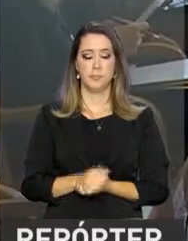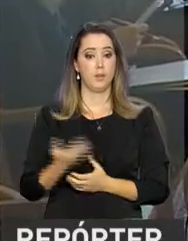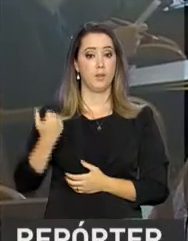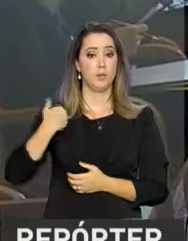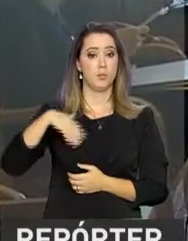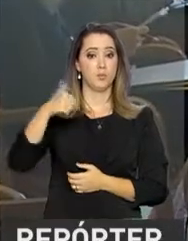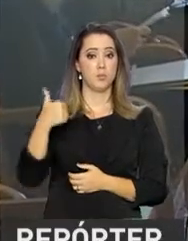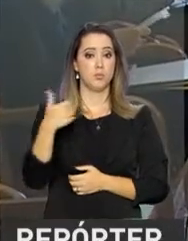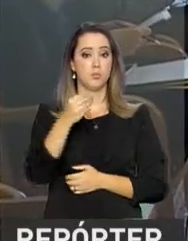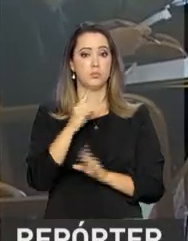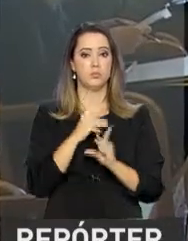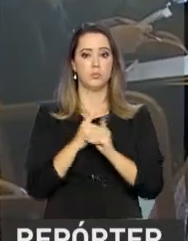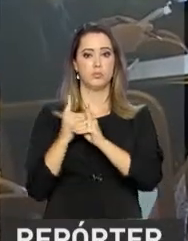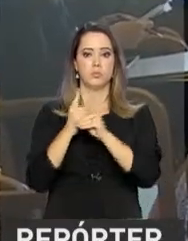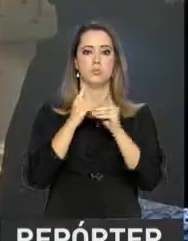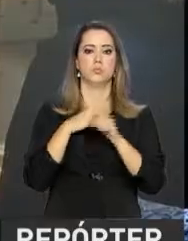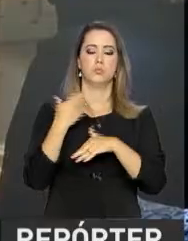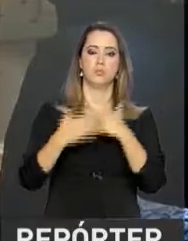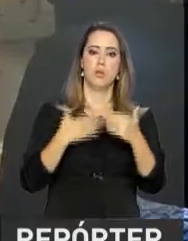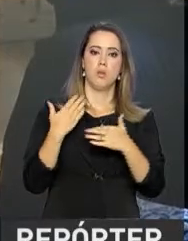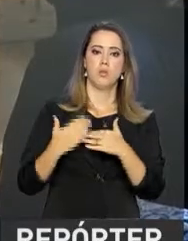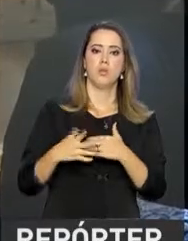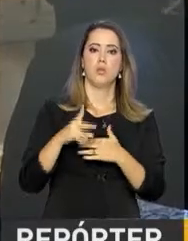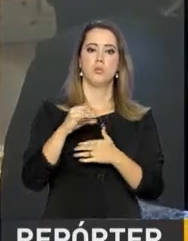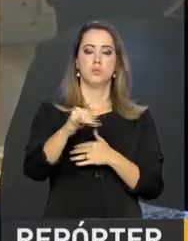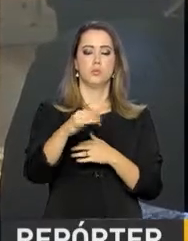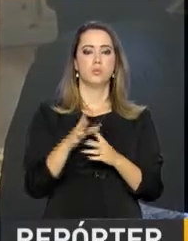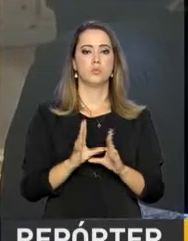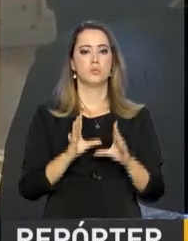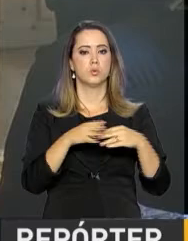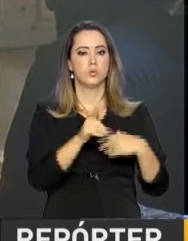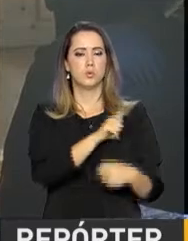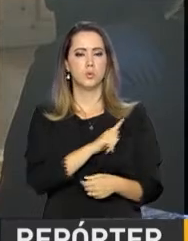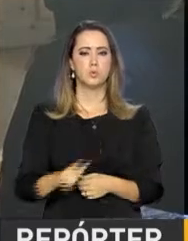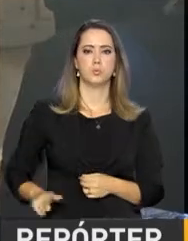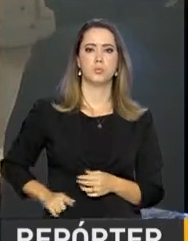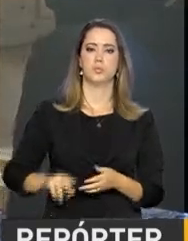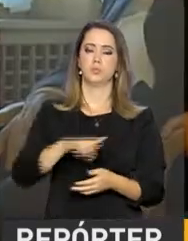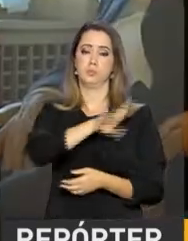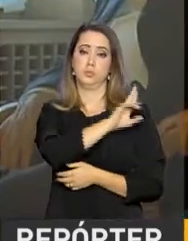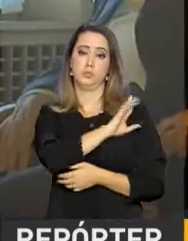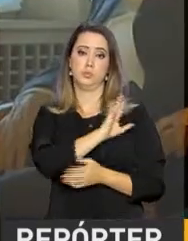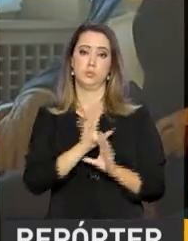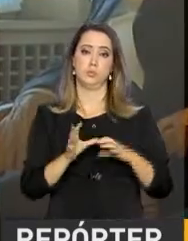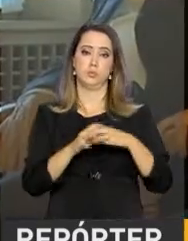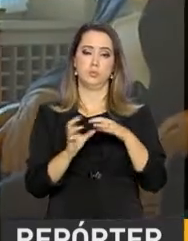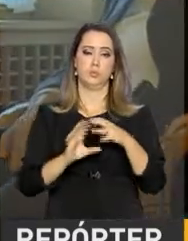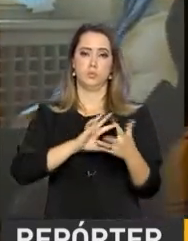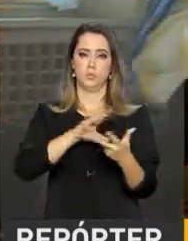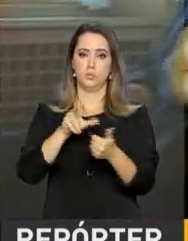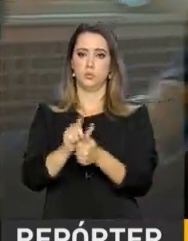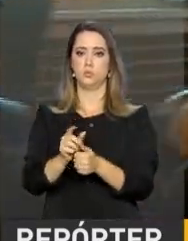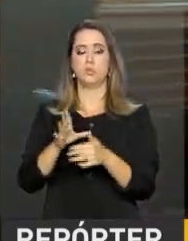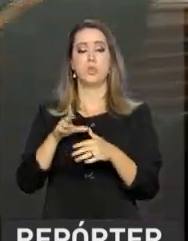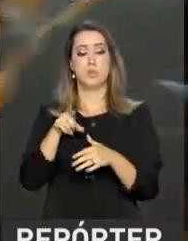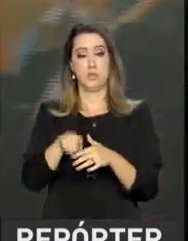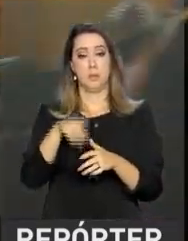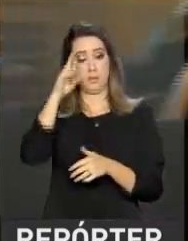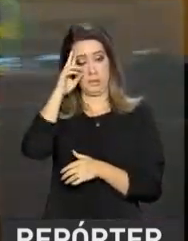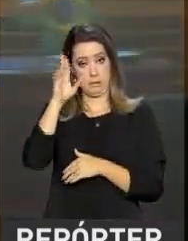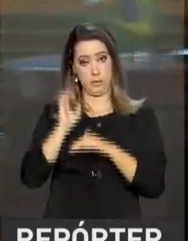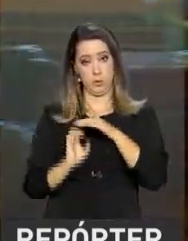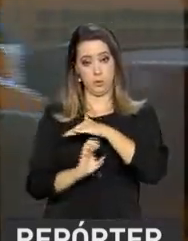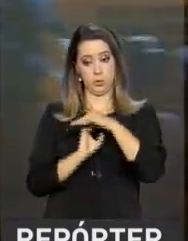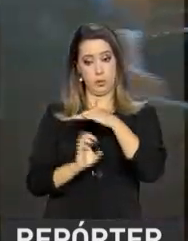Foram mais de 10 encontros ao longo do dia com governantes, representantes de organizações internacionais e executivos dos setores